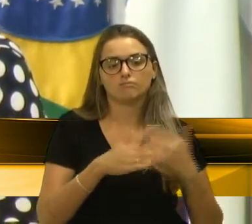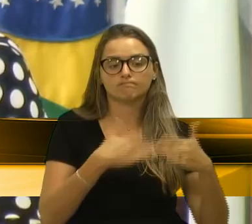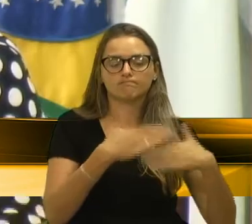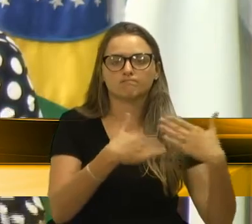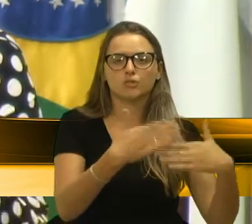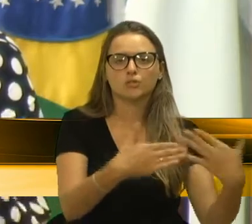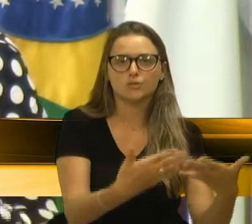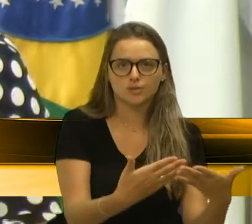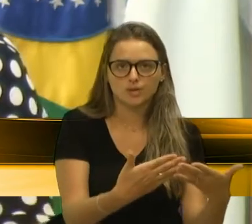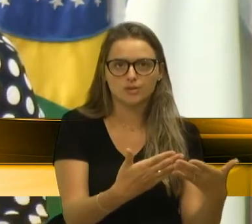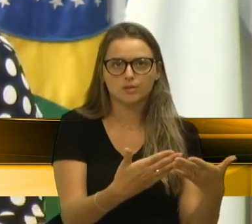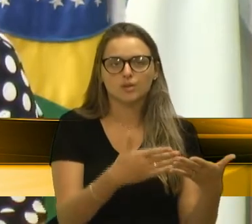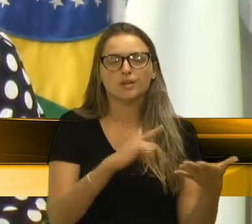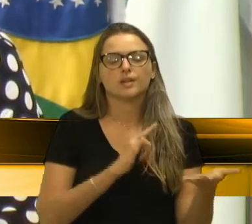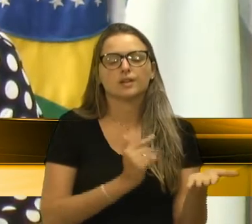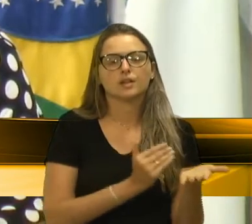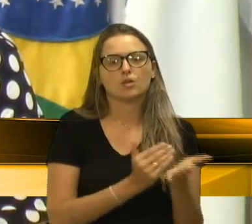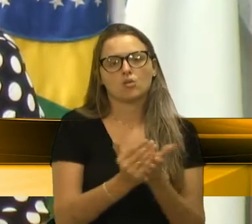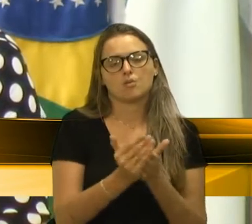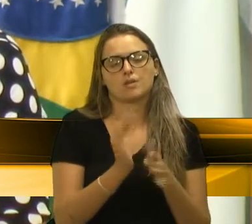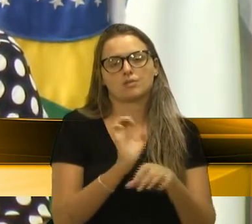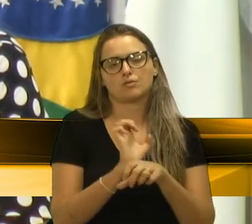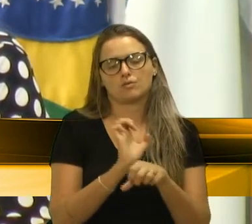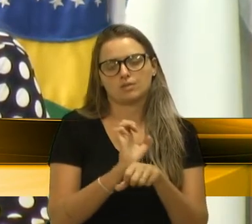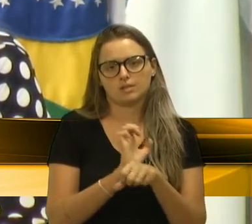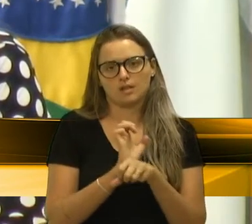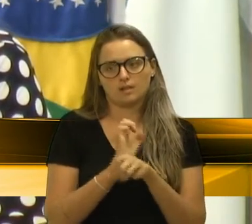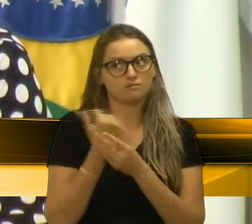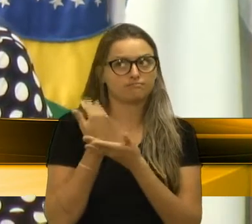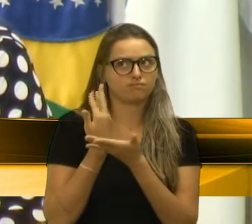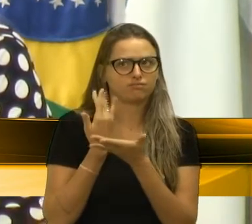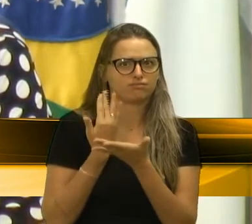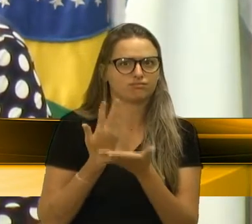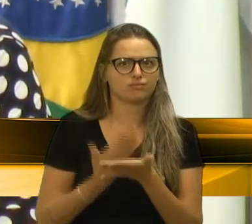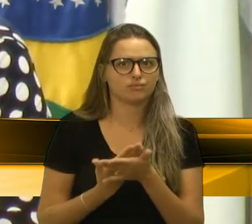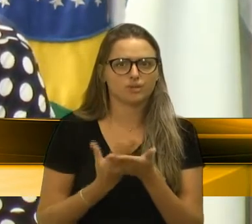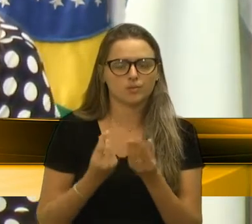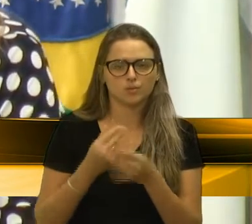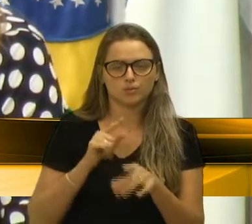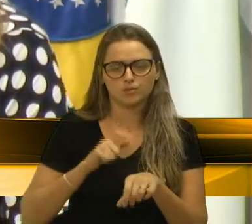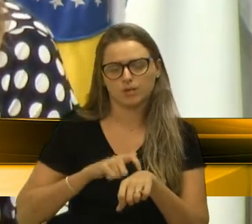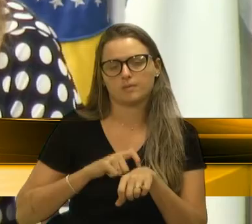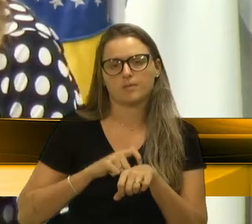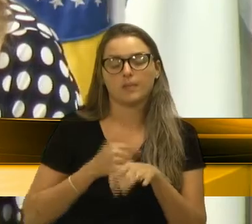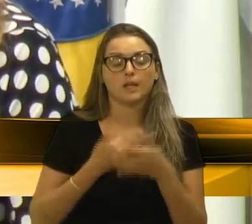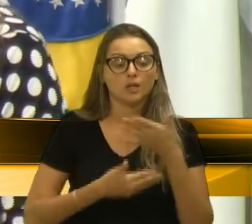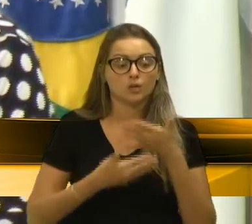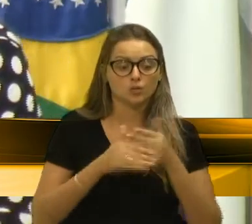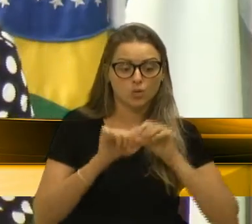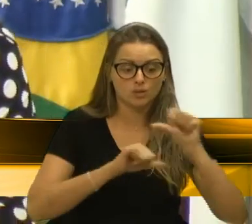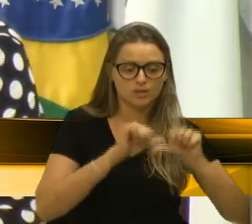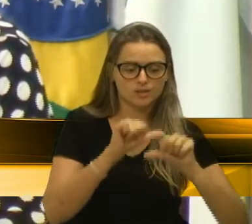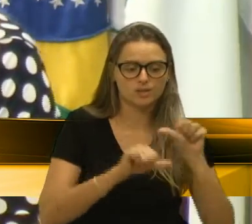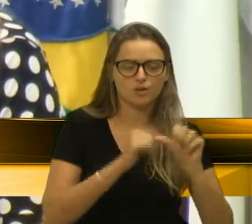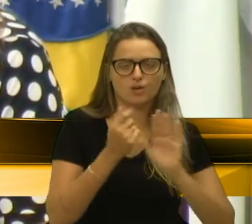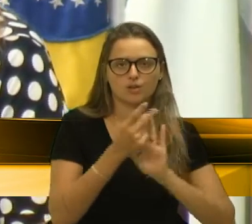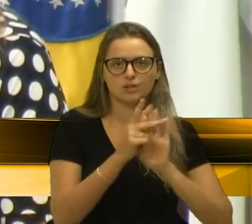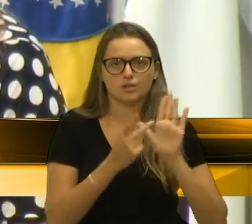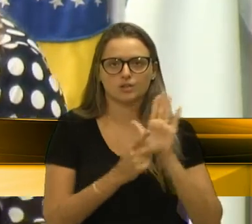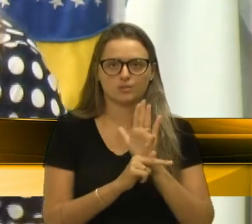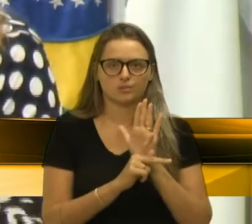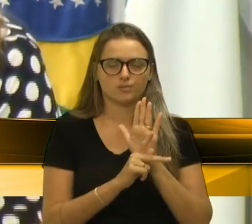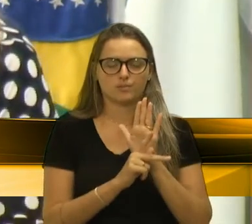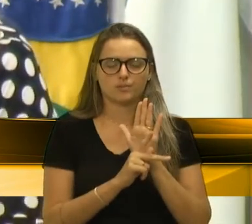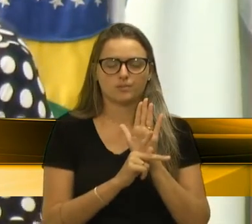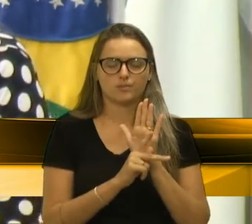vicioso que veio se instalando no Estado ao longo do tempo. Então, as reformas que ocorreram, elas são